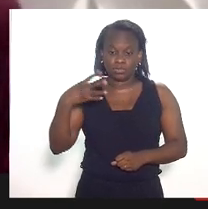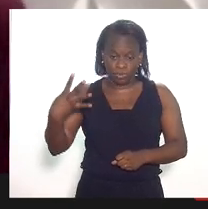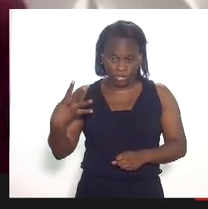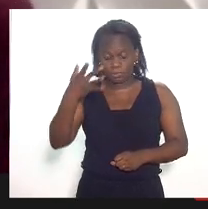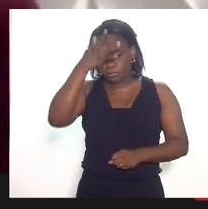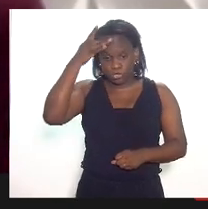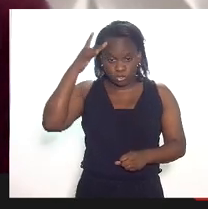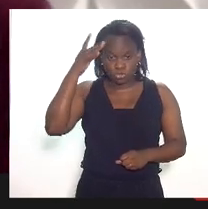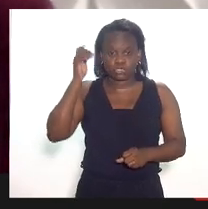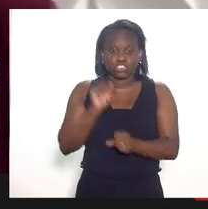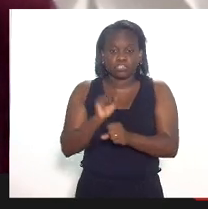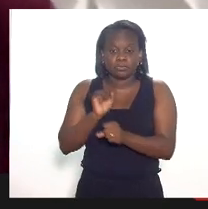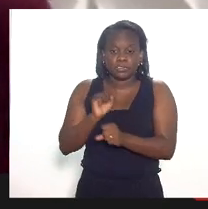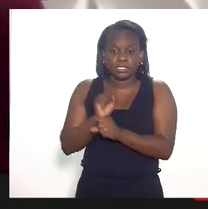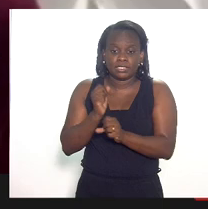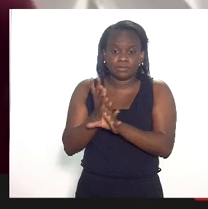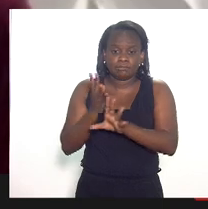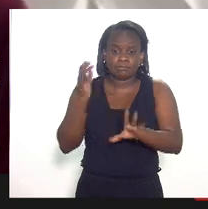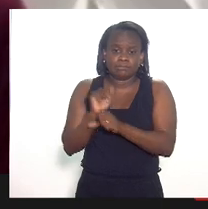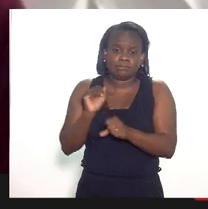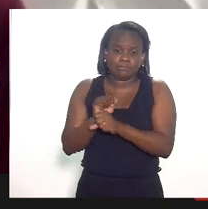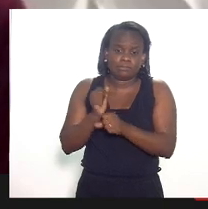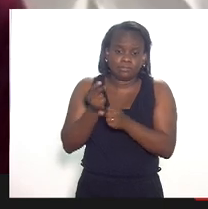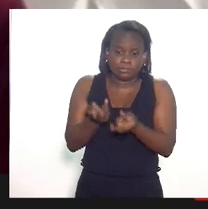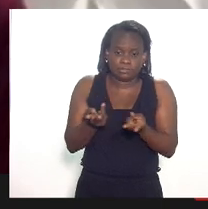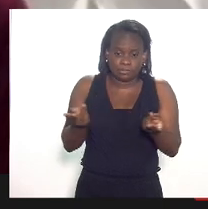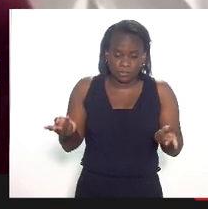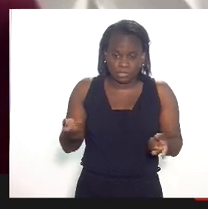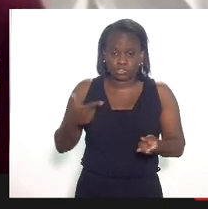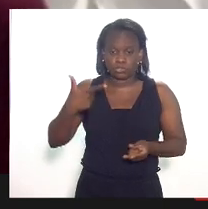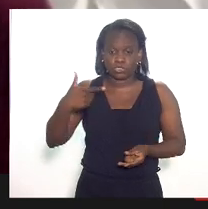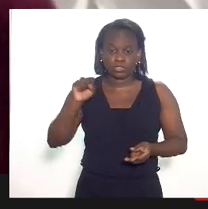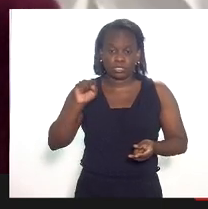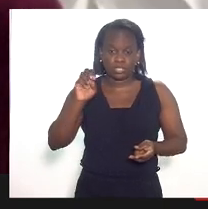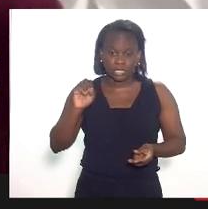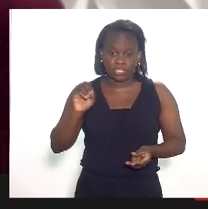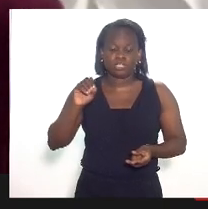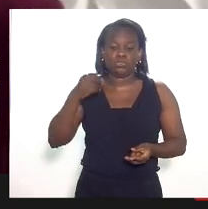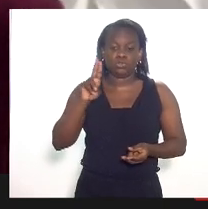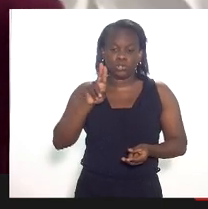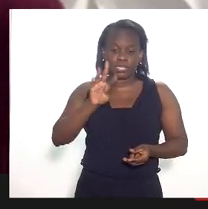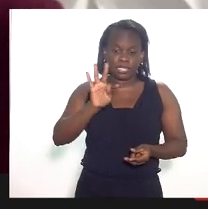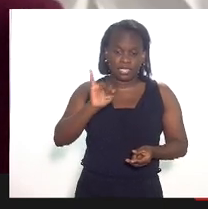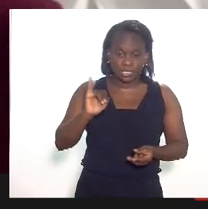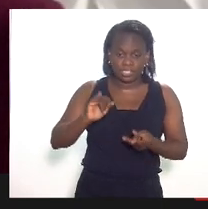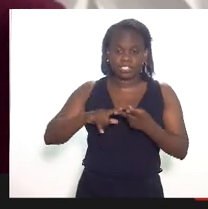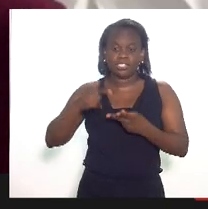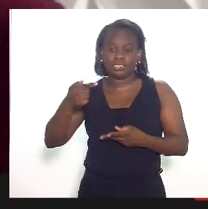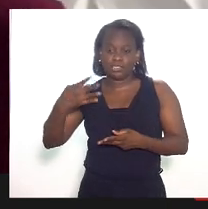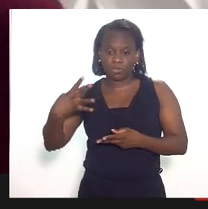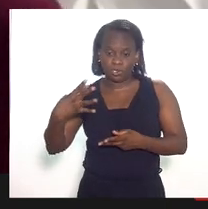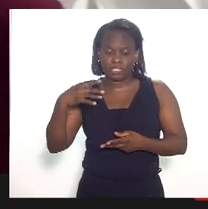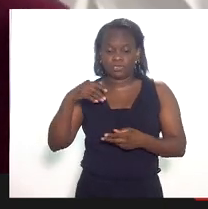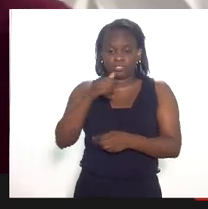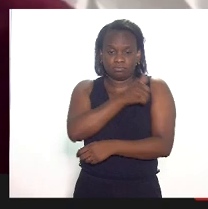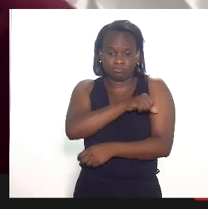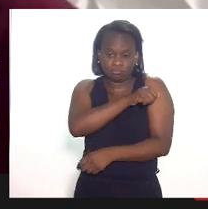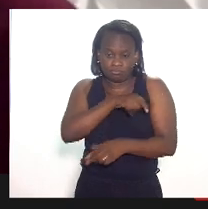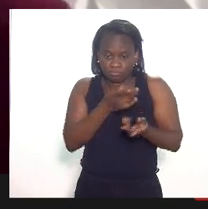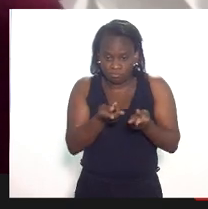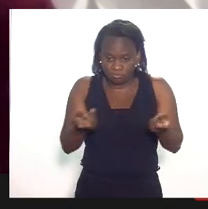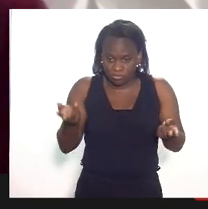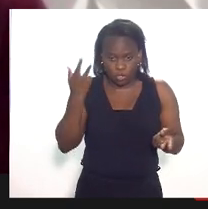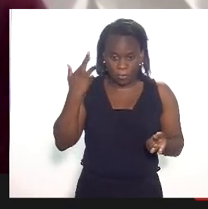354 pessoas aguardando leitos, 280 em UTI e 74 em enfermaria. Por outro